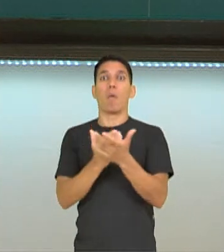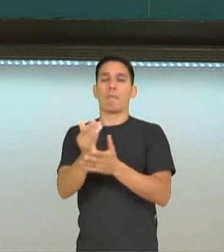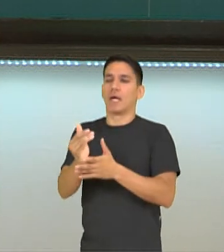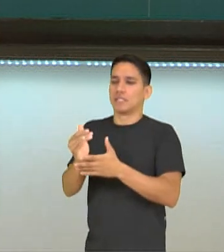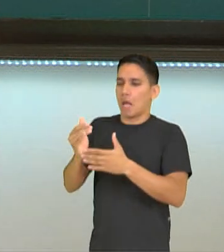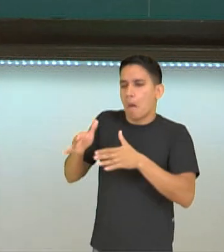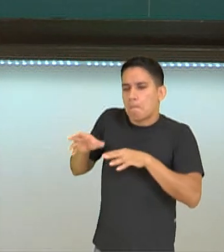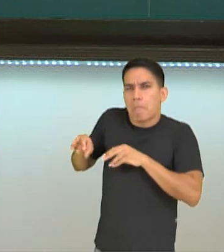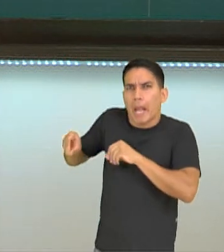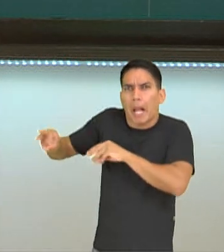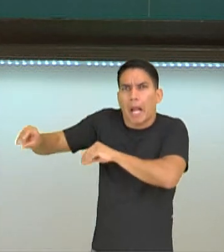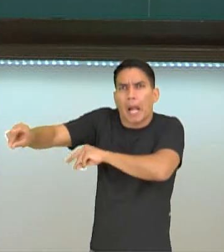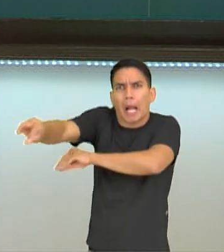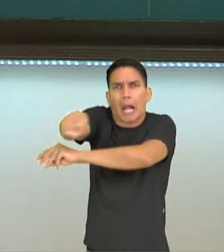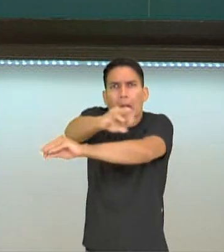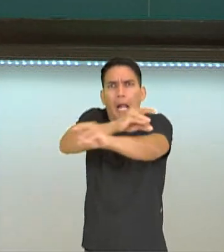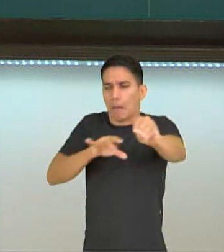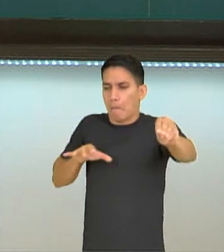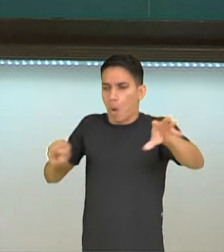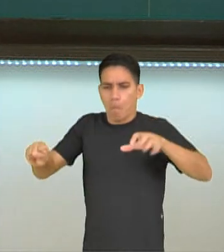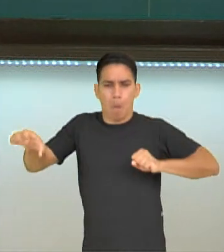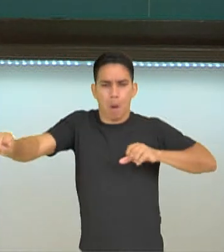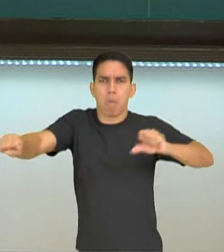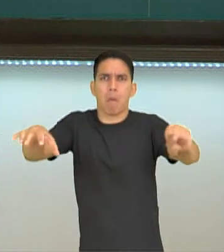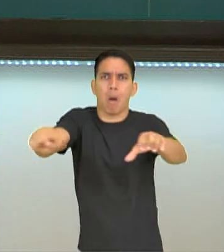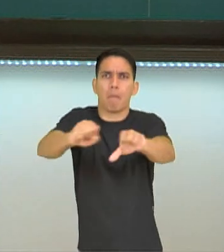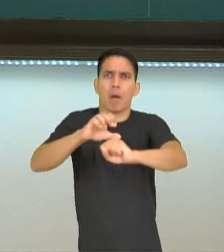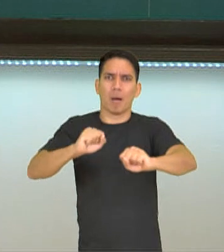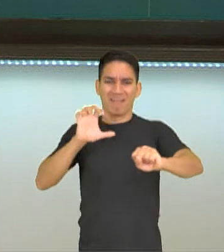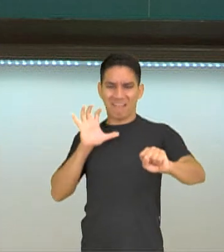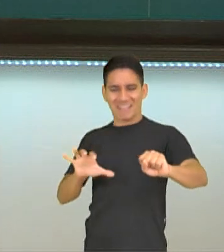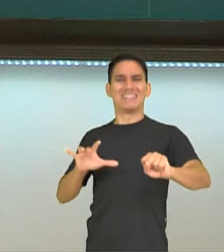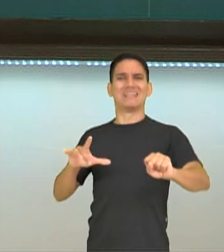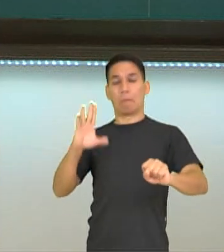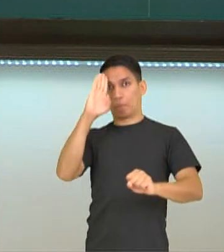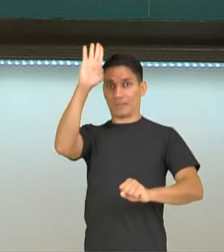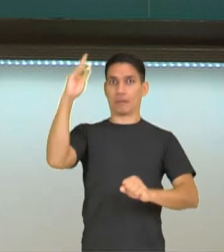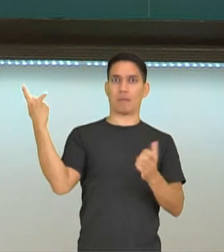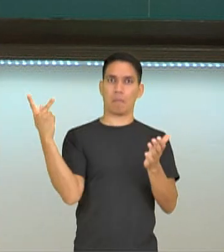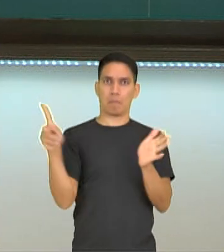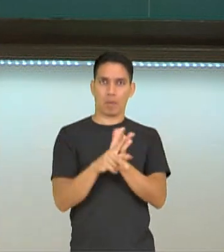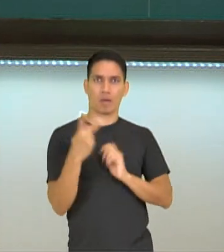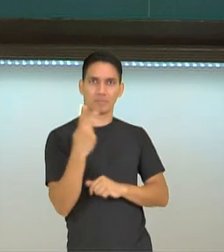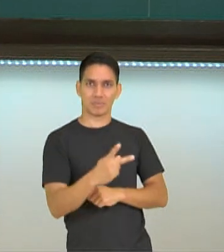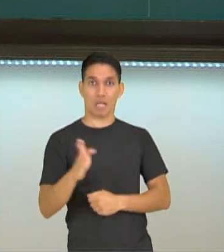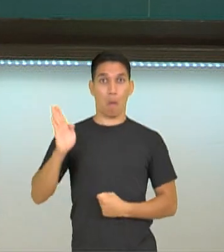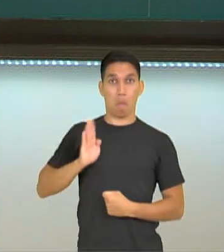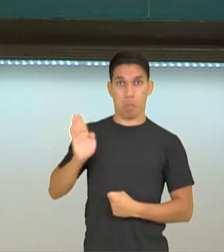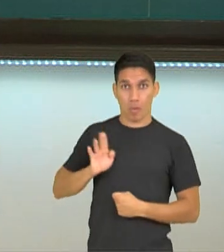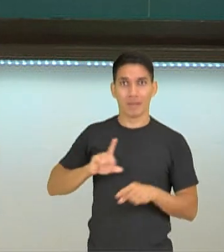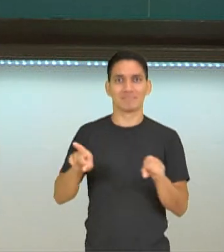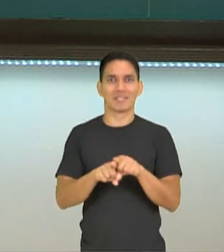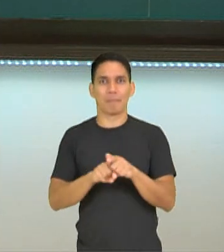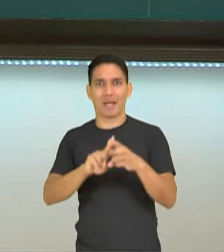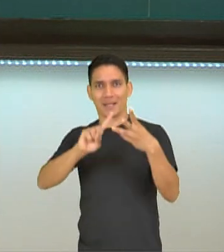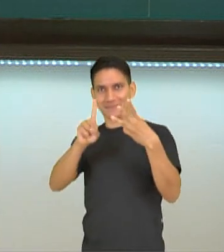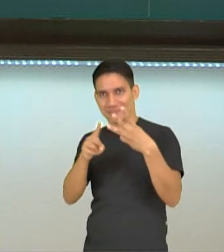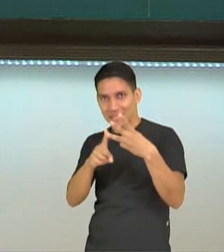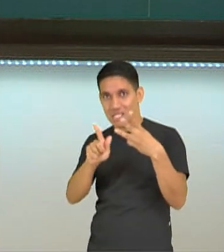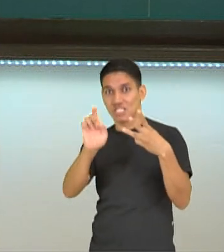Mas essas terras em que são cercadas, principalmente pelos burgueses e pela gentry, eles